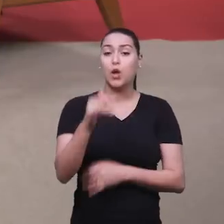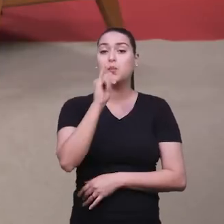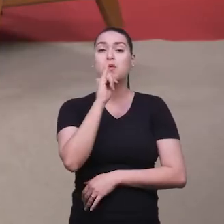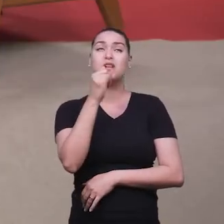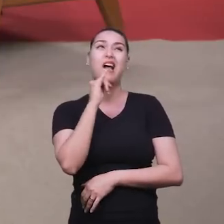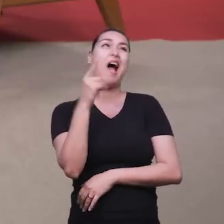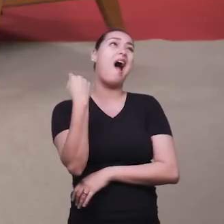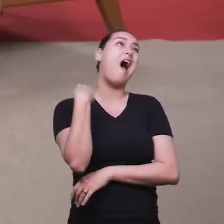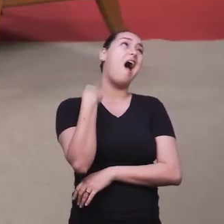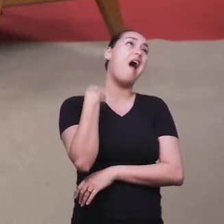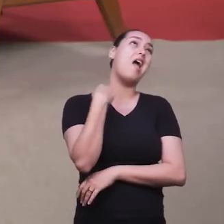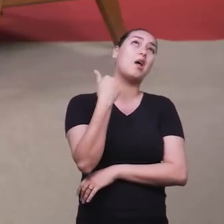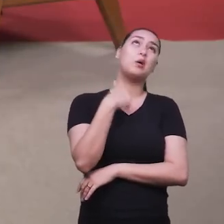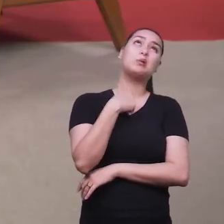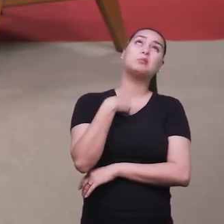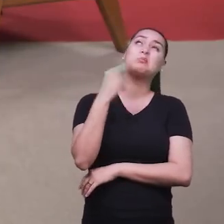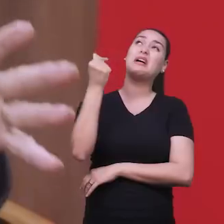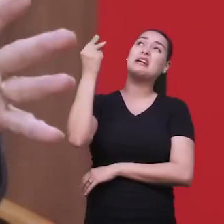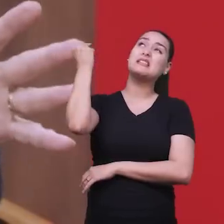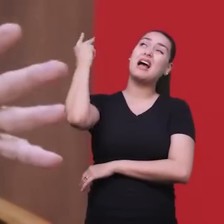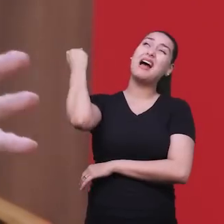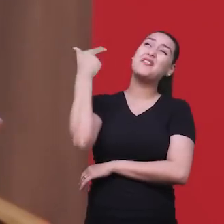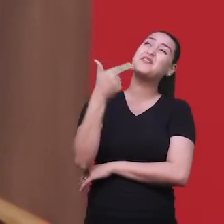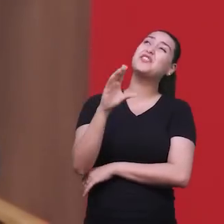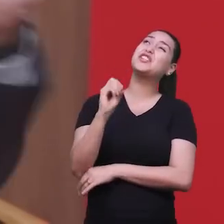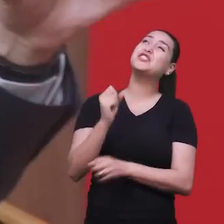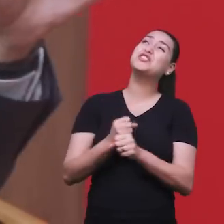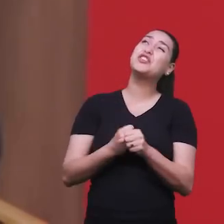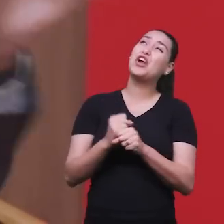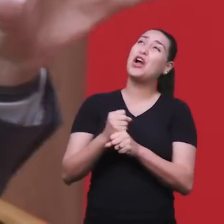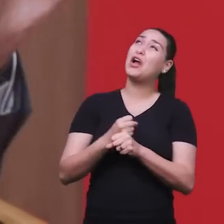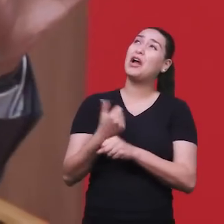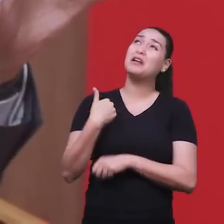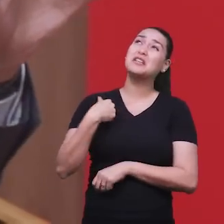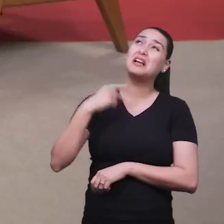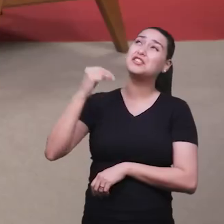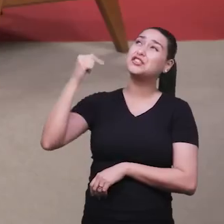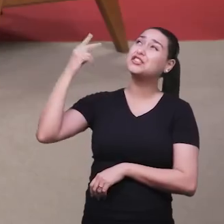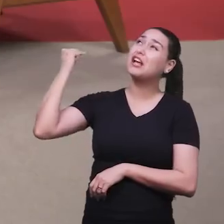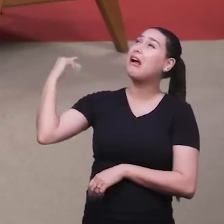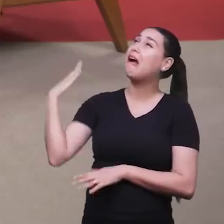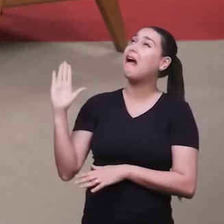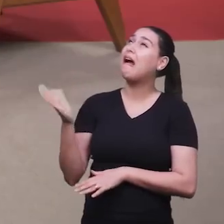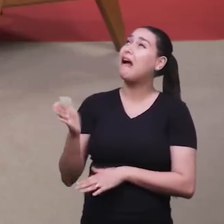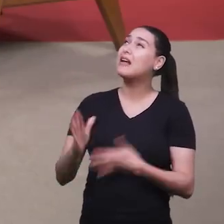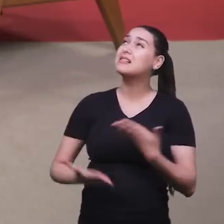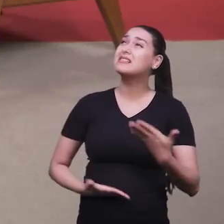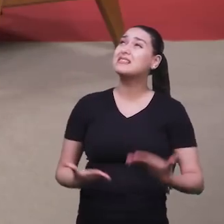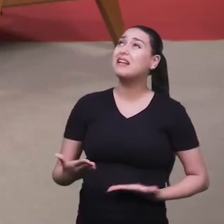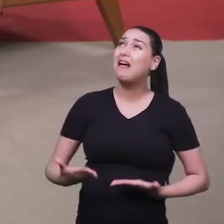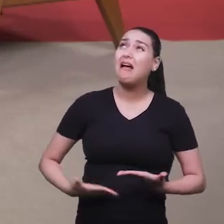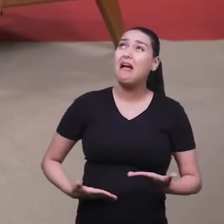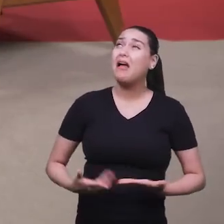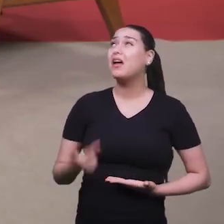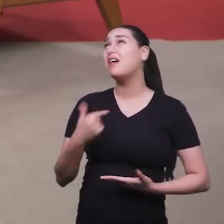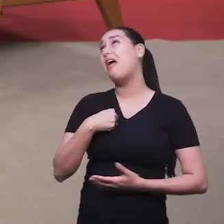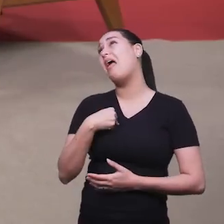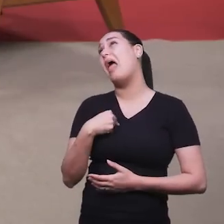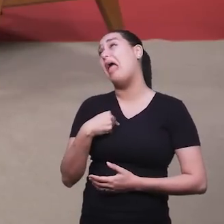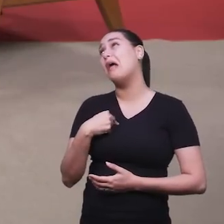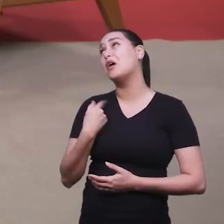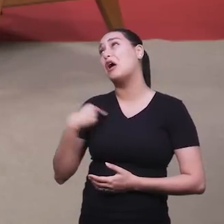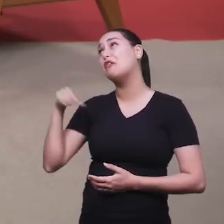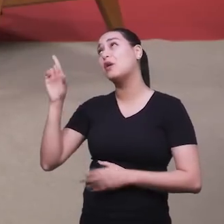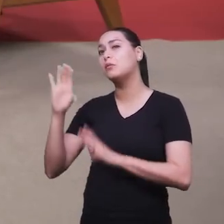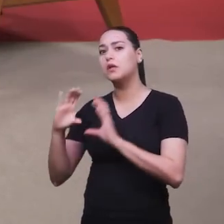fui. Eu, durante 20 anos, eu fiz isso aqui. Acabou. Eu já anulou. tenho fundo de garantia. Não, acabou. Não